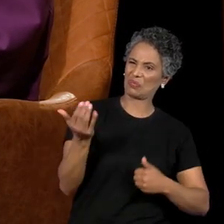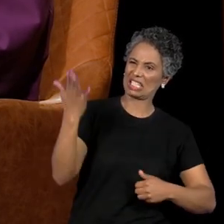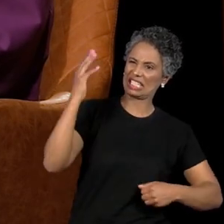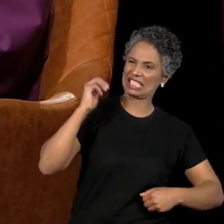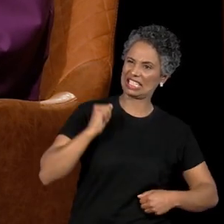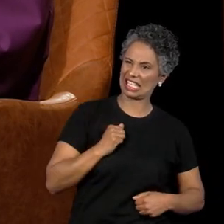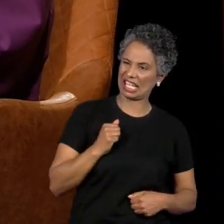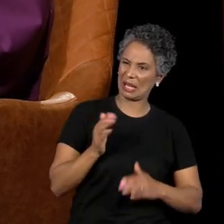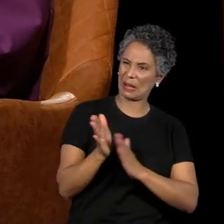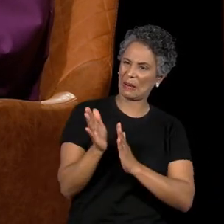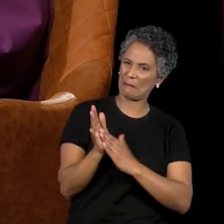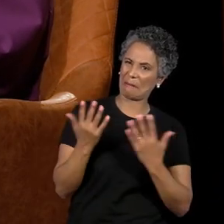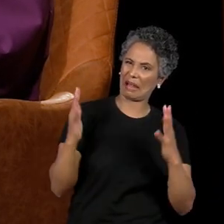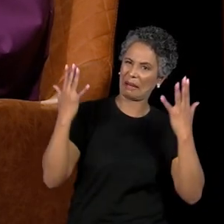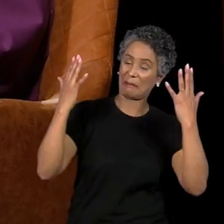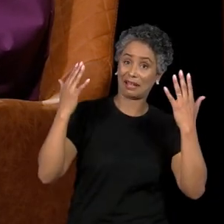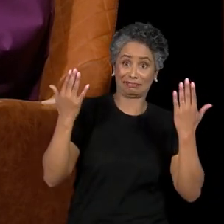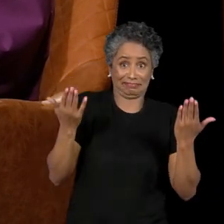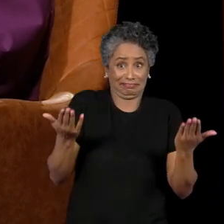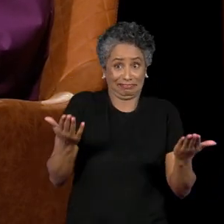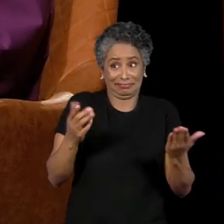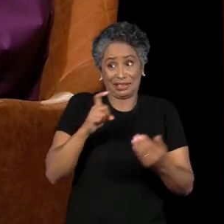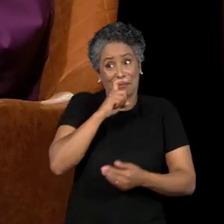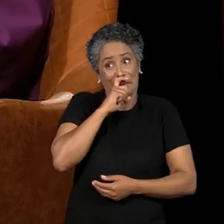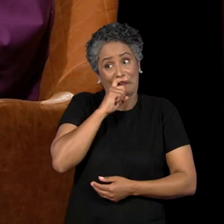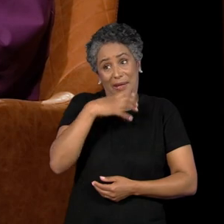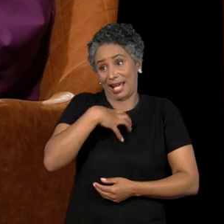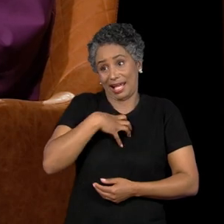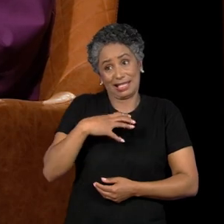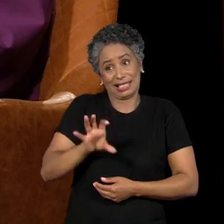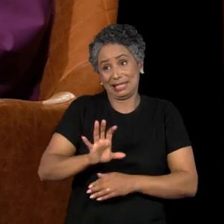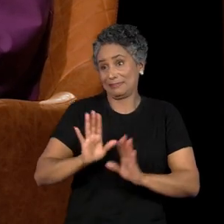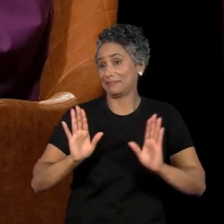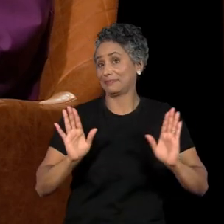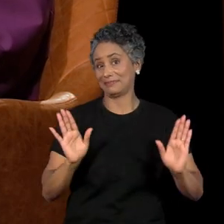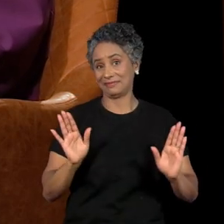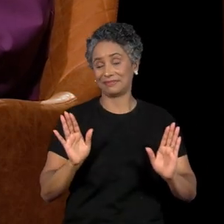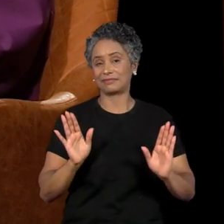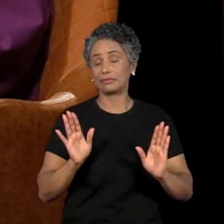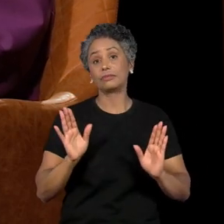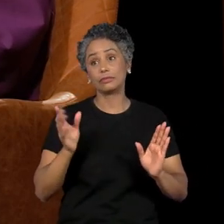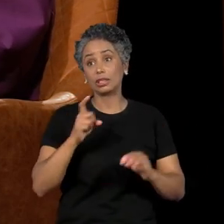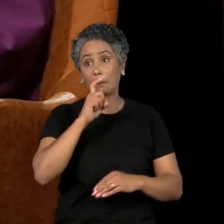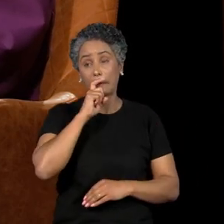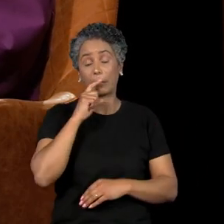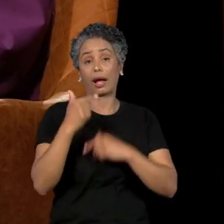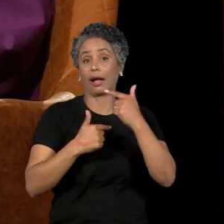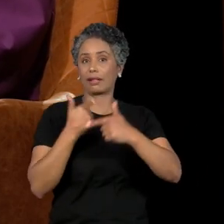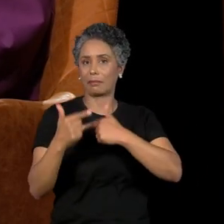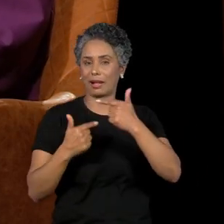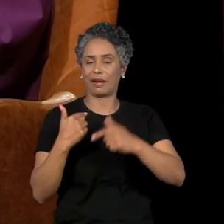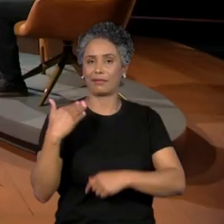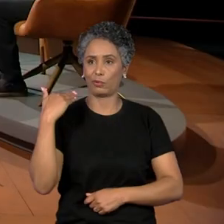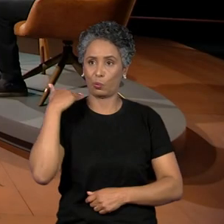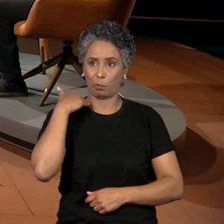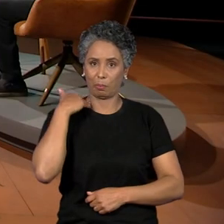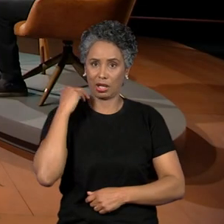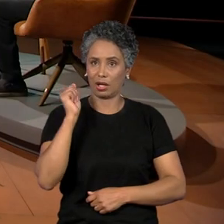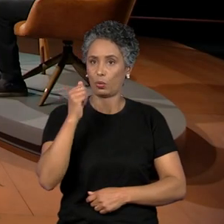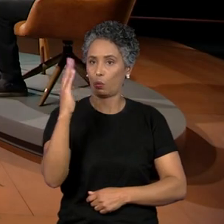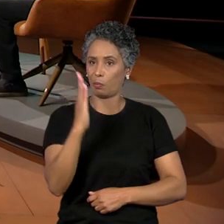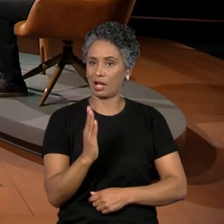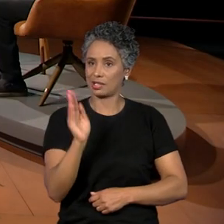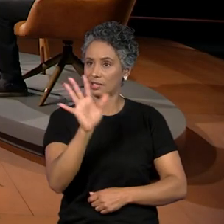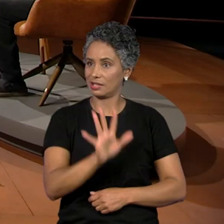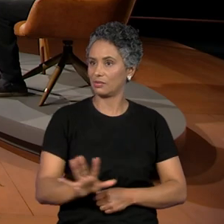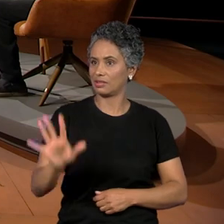amigo do dono do Banco Nacional, em Minas Gerais. E ele falava